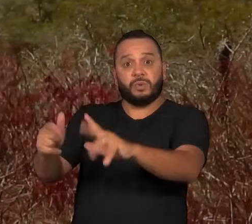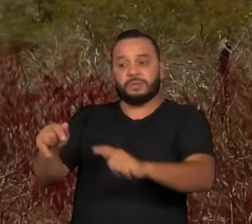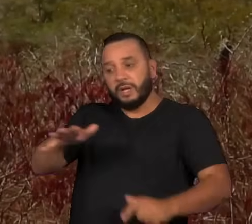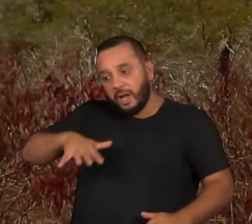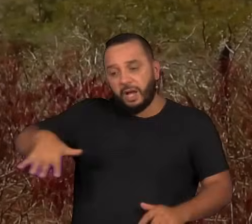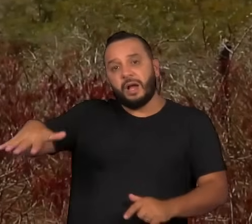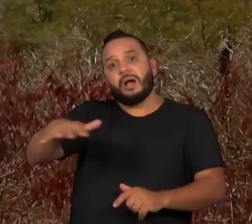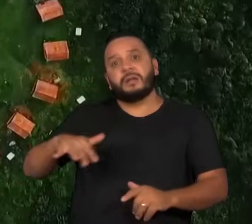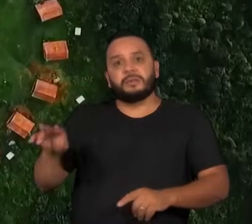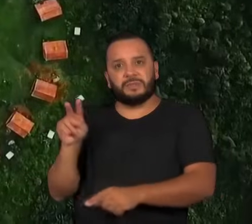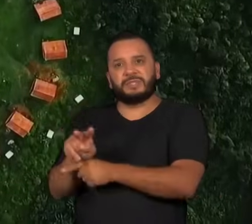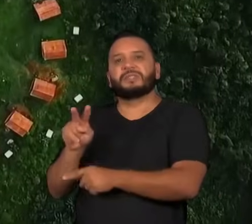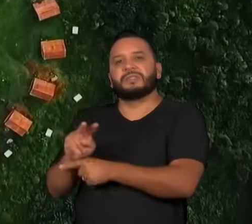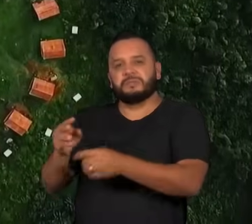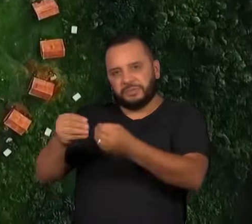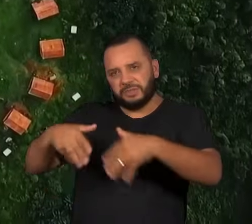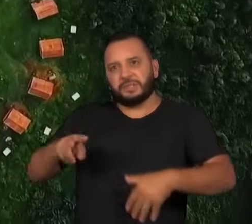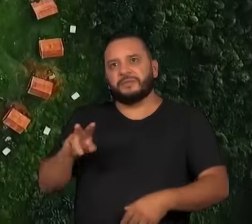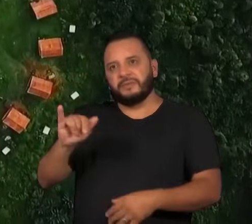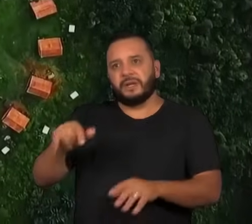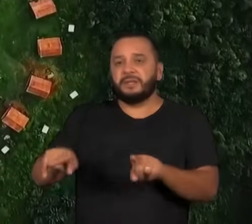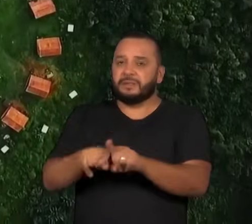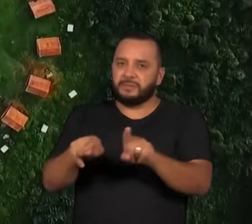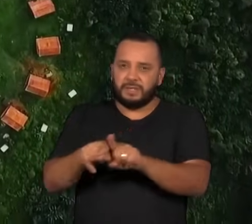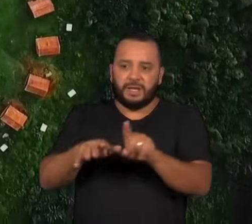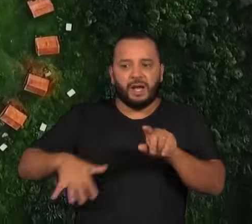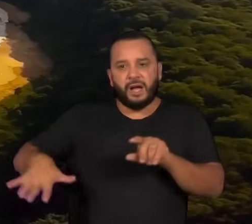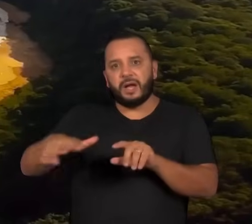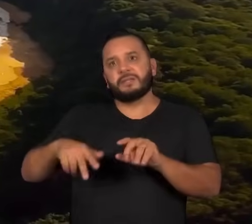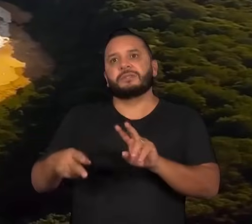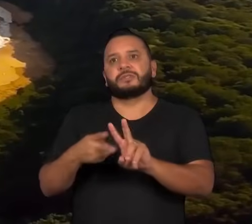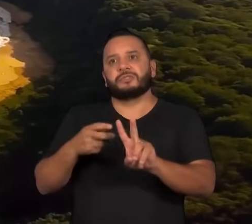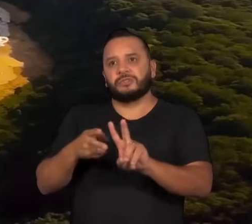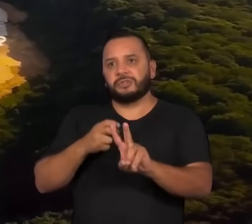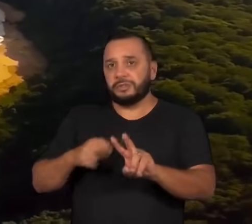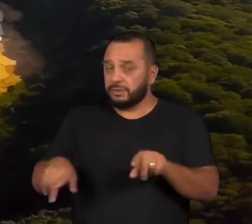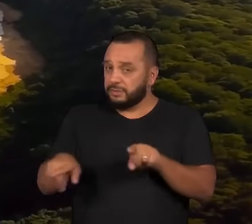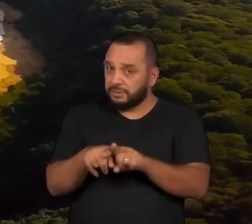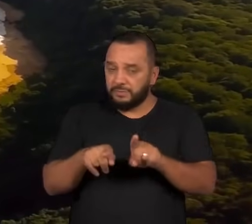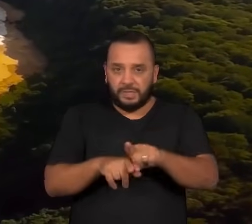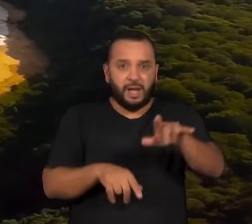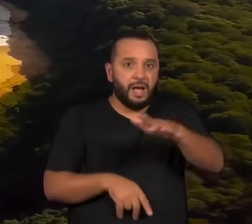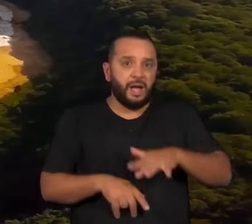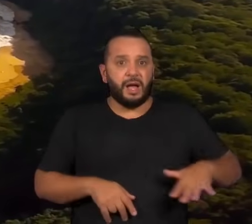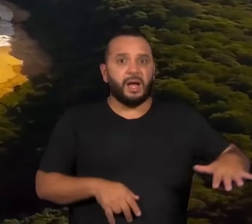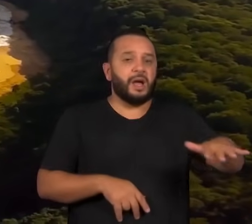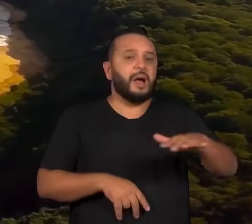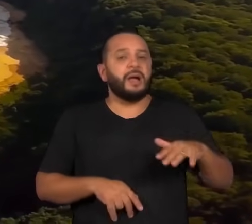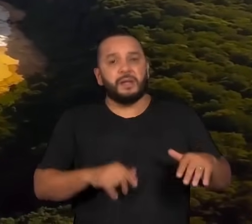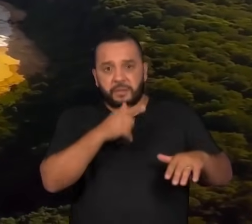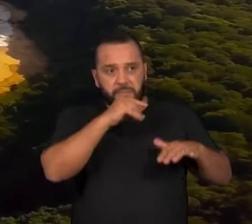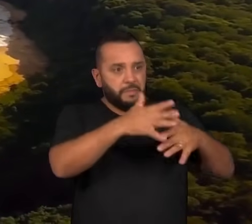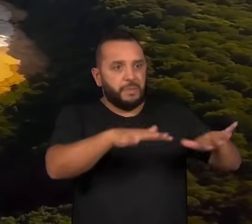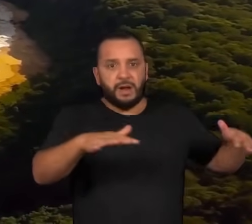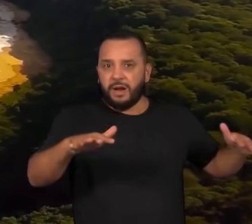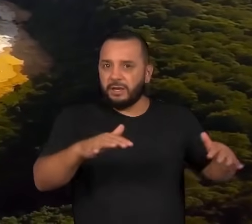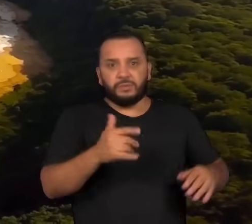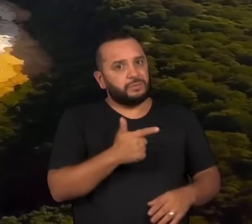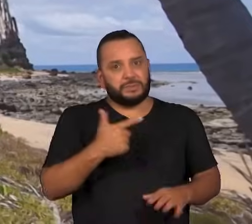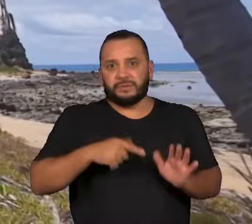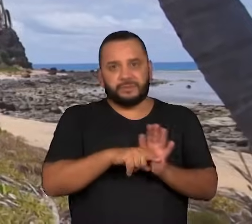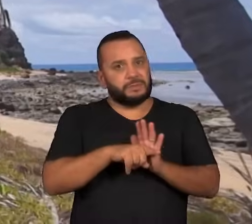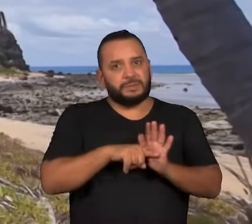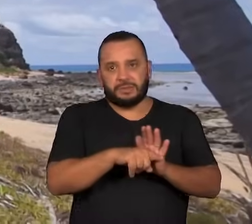serão impactadas, inclusive terras indígenas. As áreas protegidas marinhas não foram incluídas na